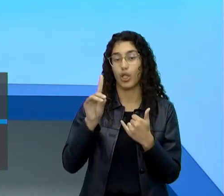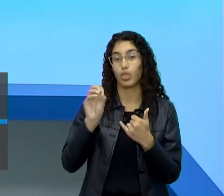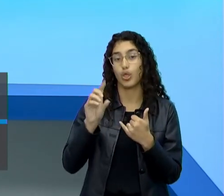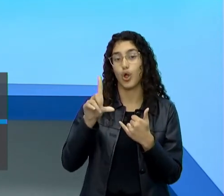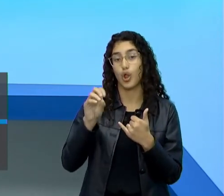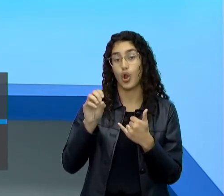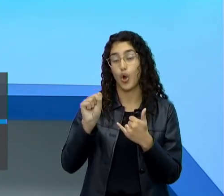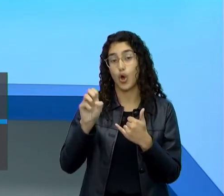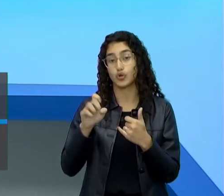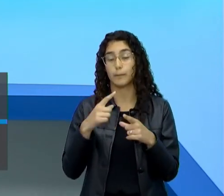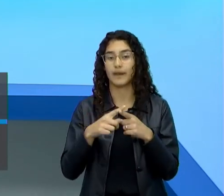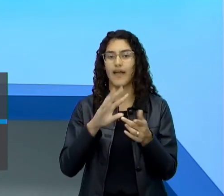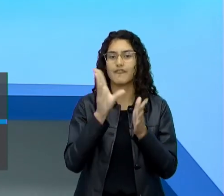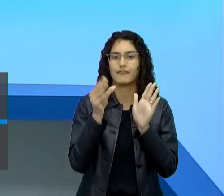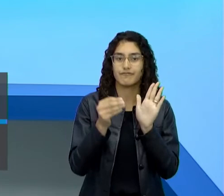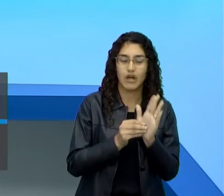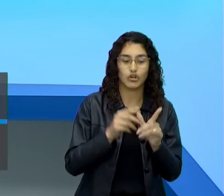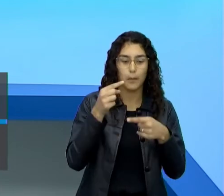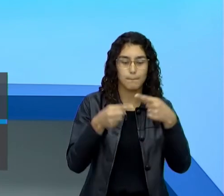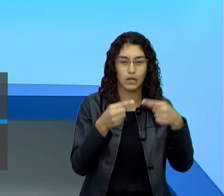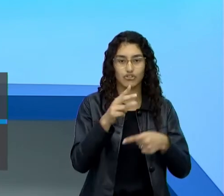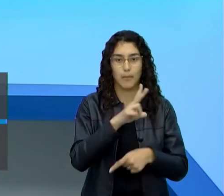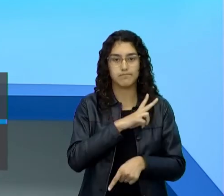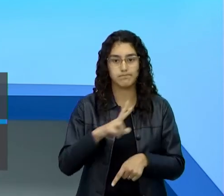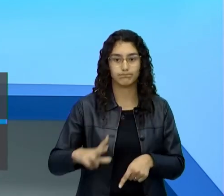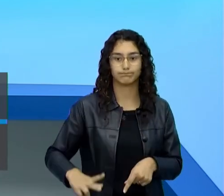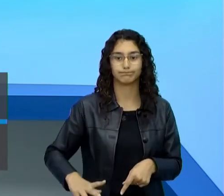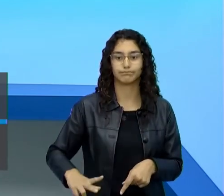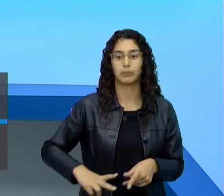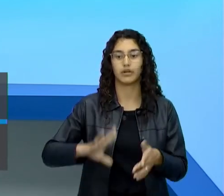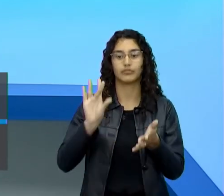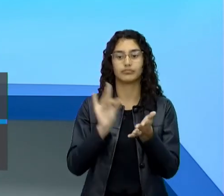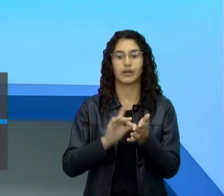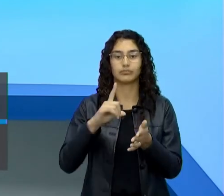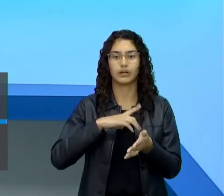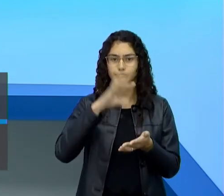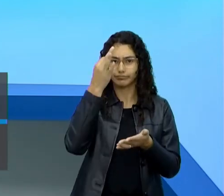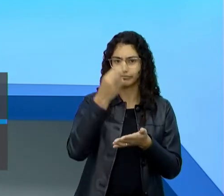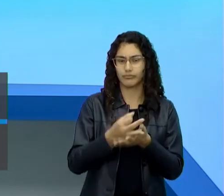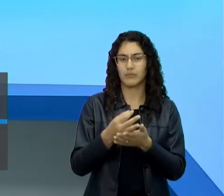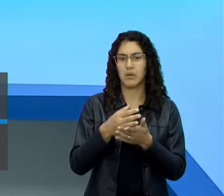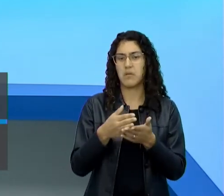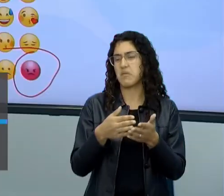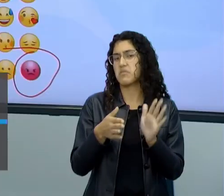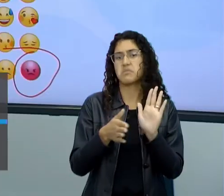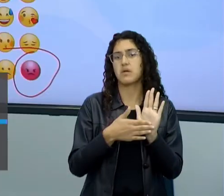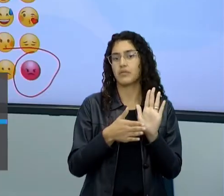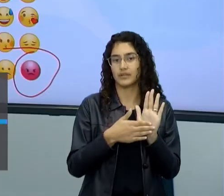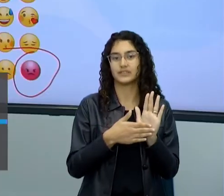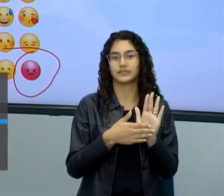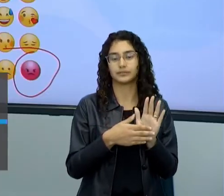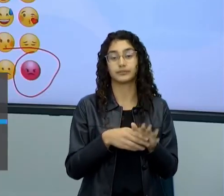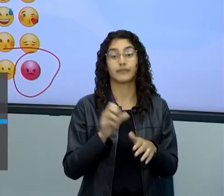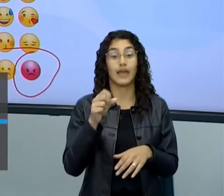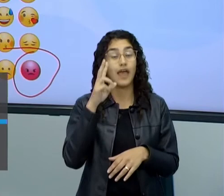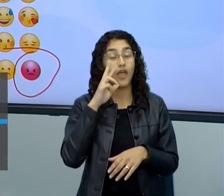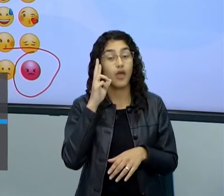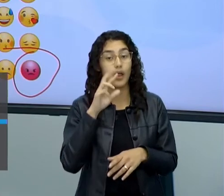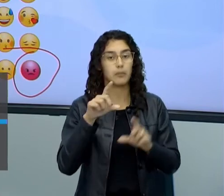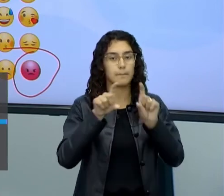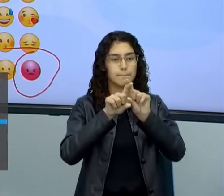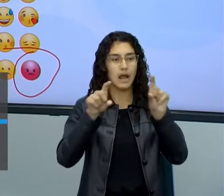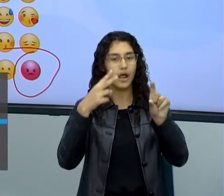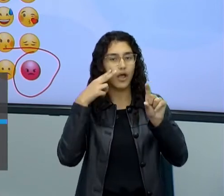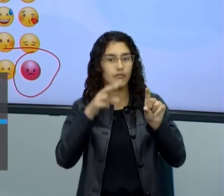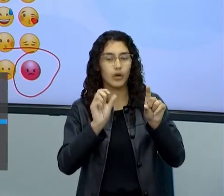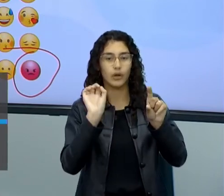que... A falta de políticas públicas que realmente trata isso com seriedade parece que é proposital. Eu lembro de uma charge que eu vi